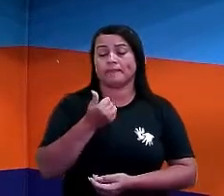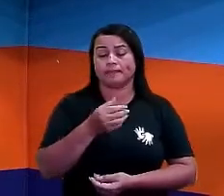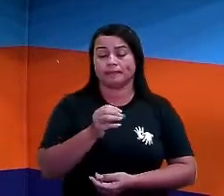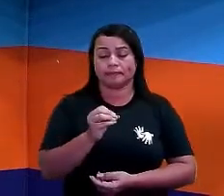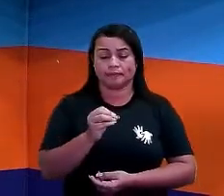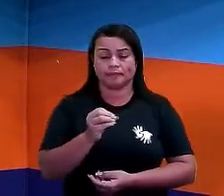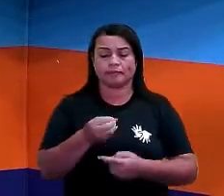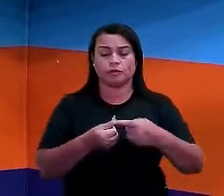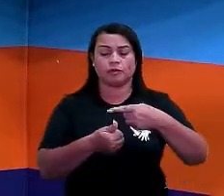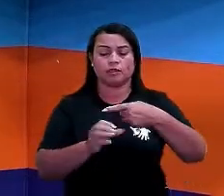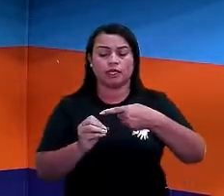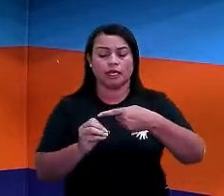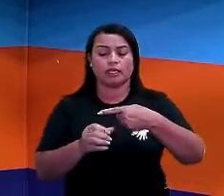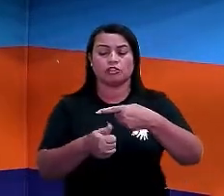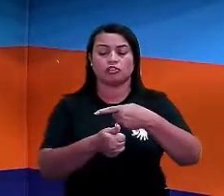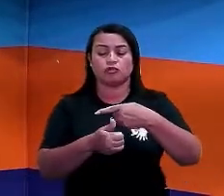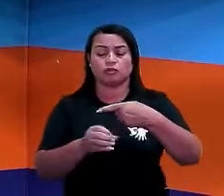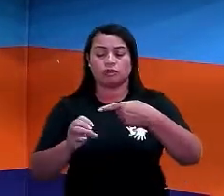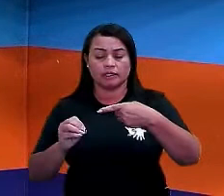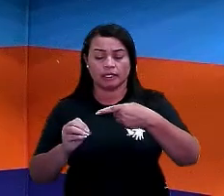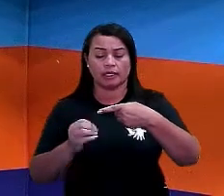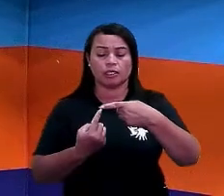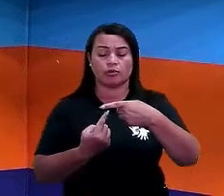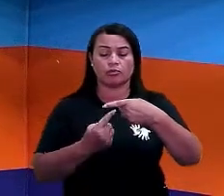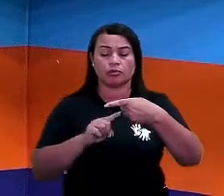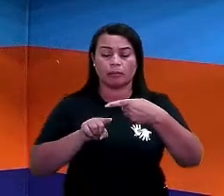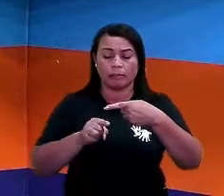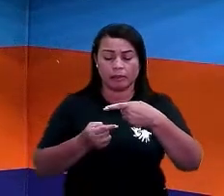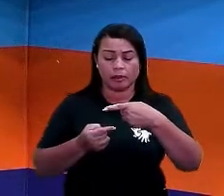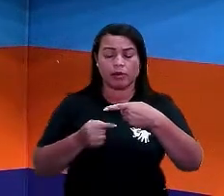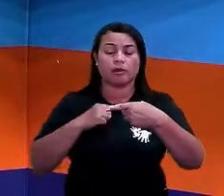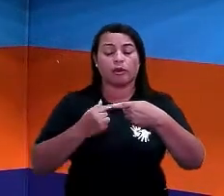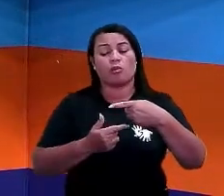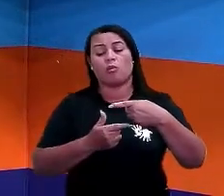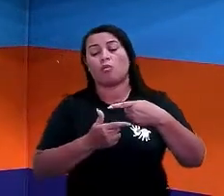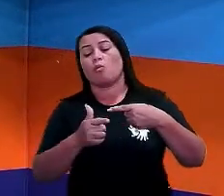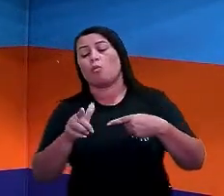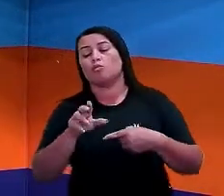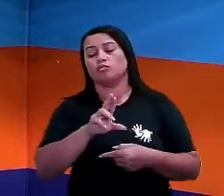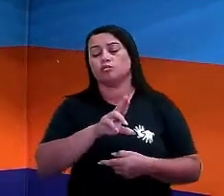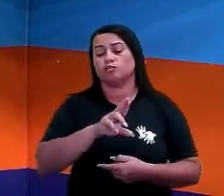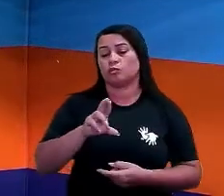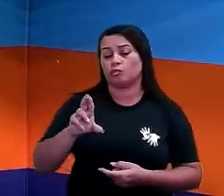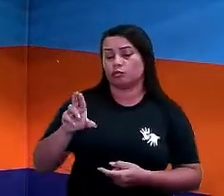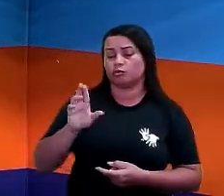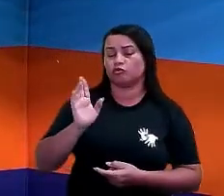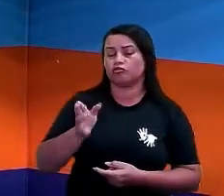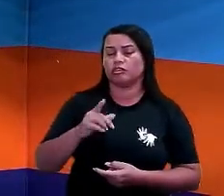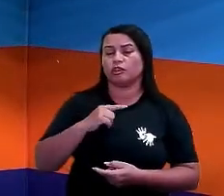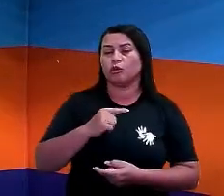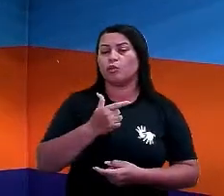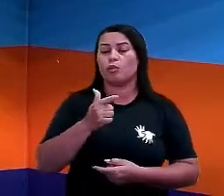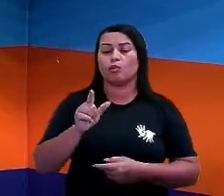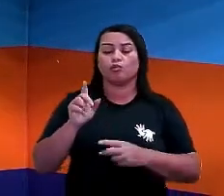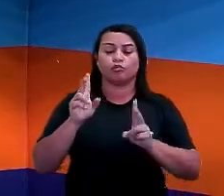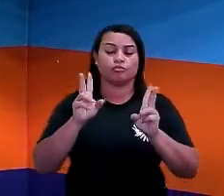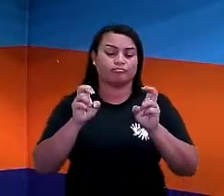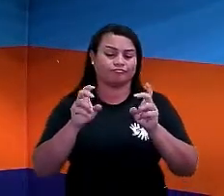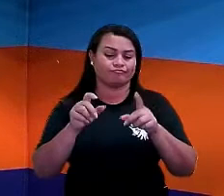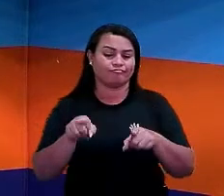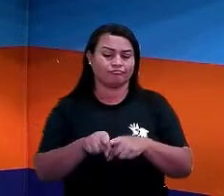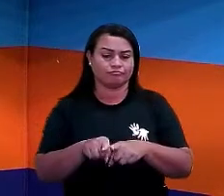10, do 100 e do 1000, eu já tenho outra denominação para falar, outros termos para falar, tá